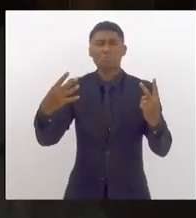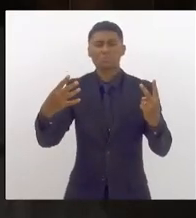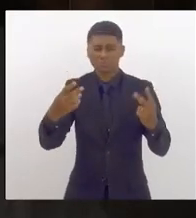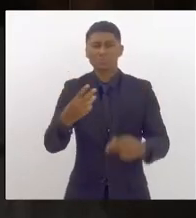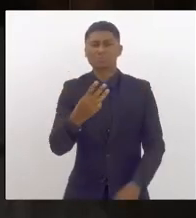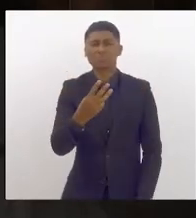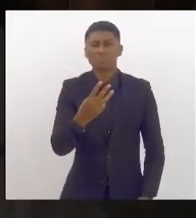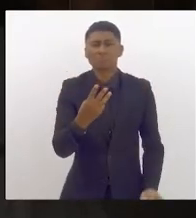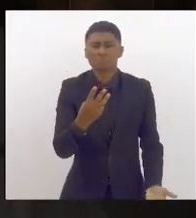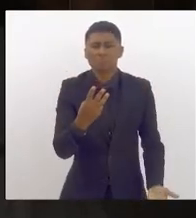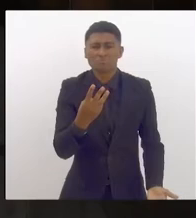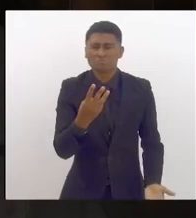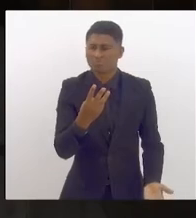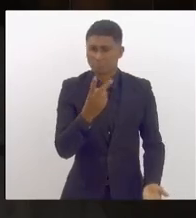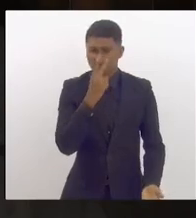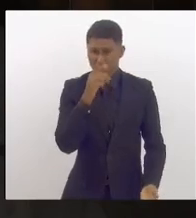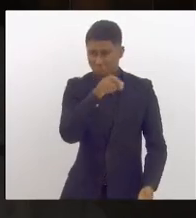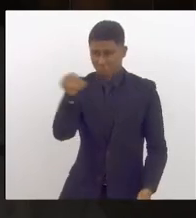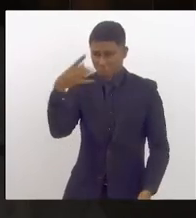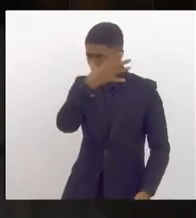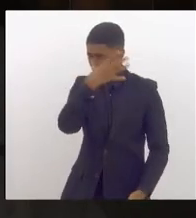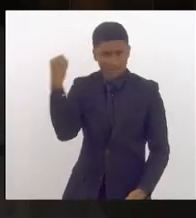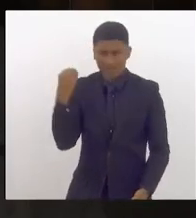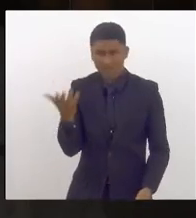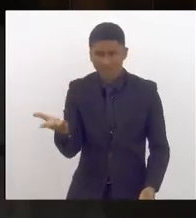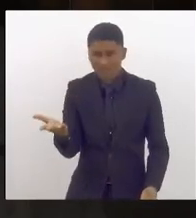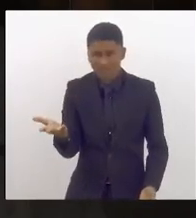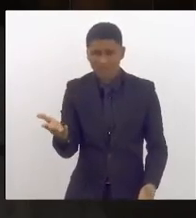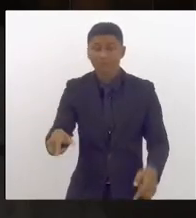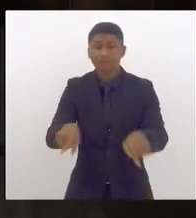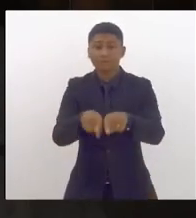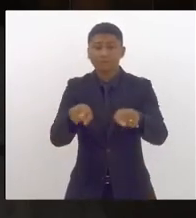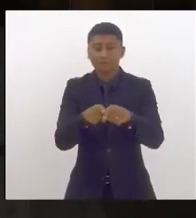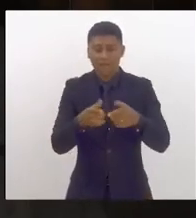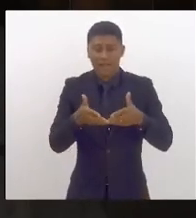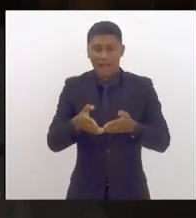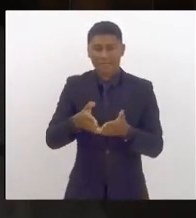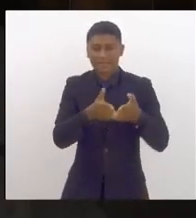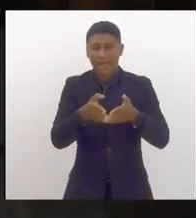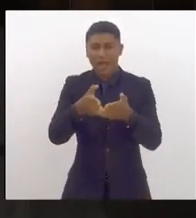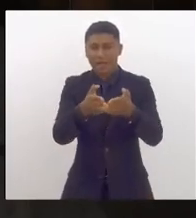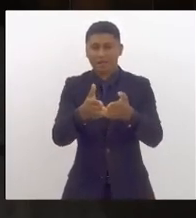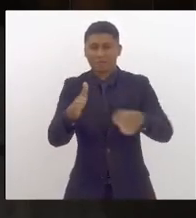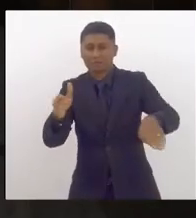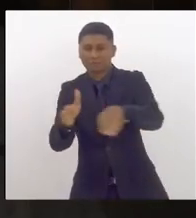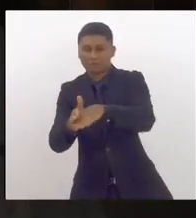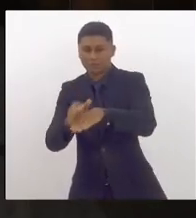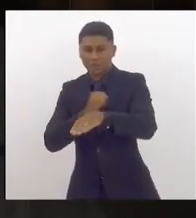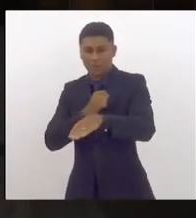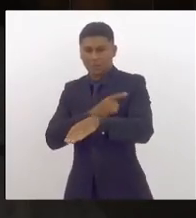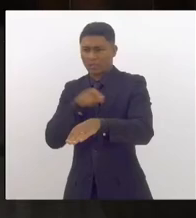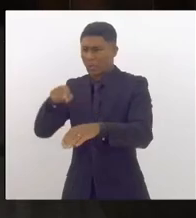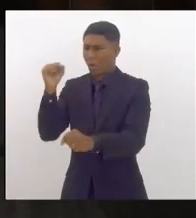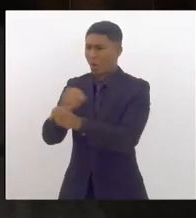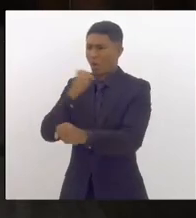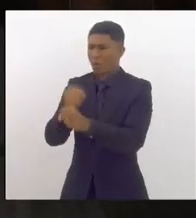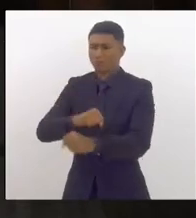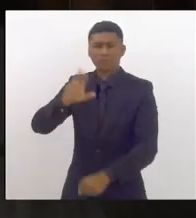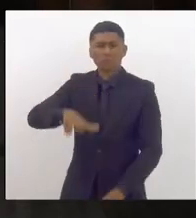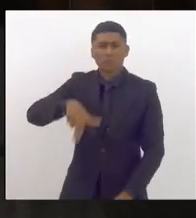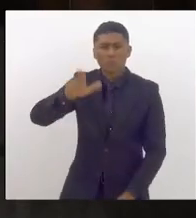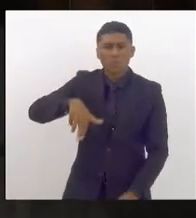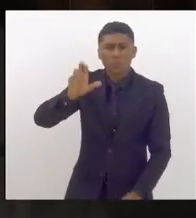esquecida eu estou a estação aquaviário de São Gonçalo que nunca saiu do Papel Então os desafios são enormes